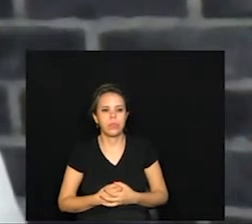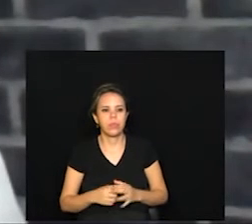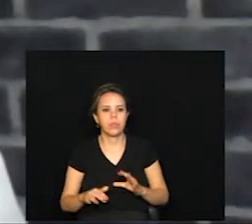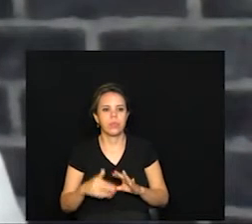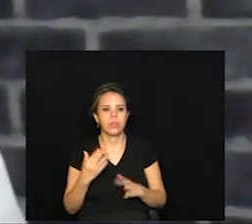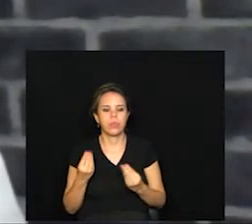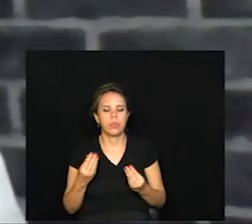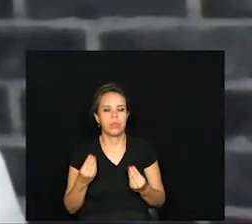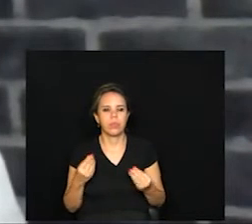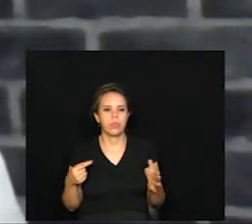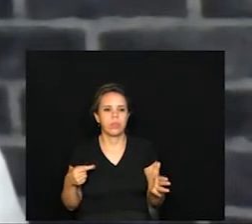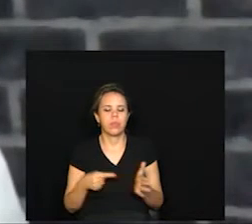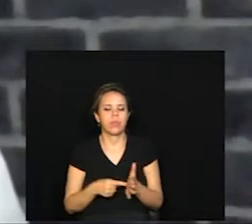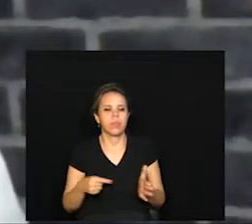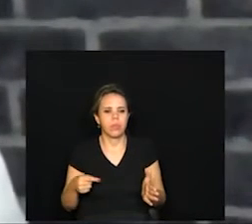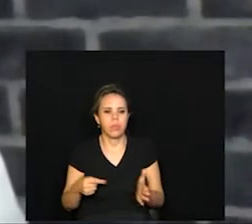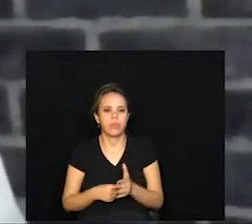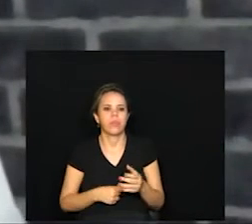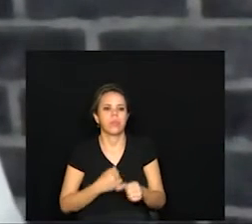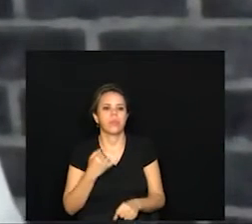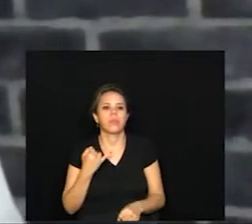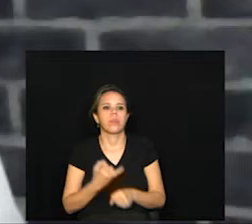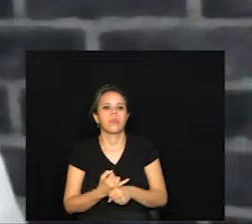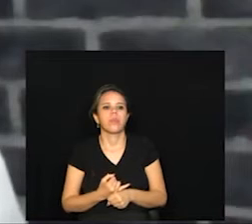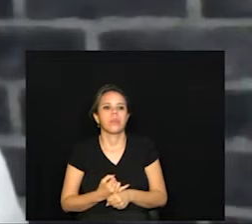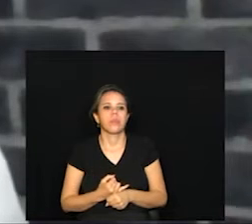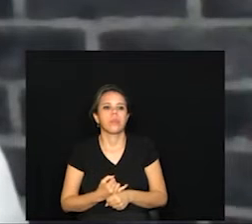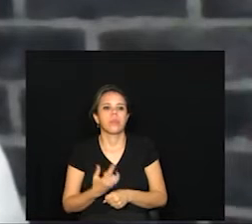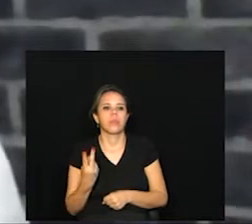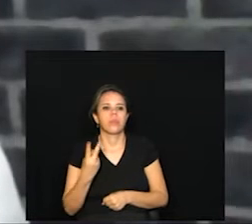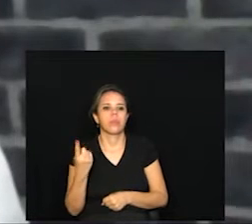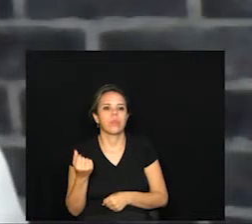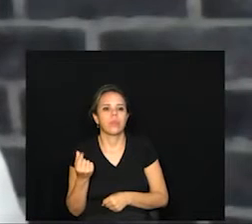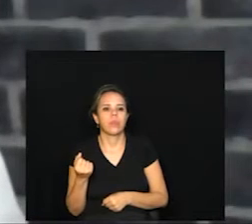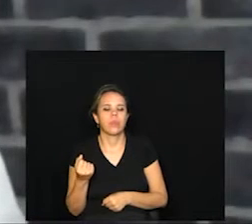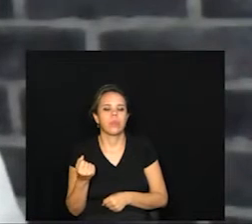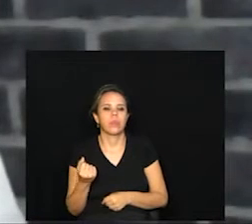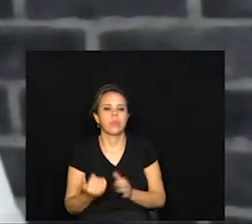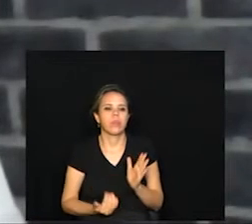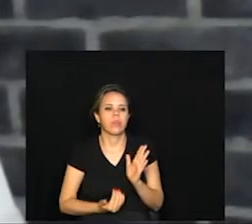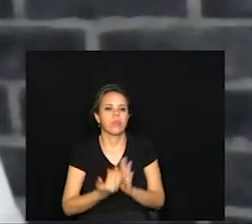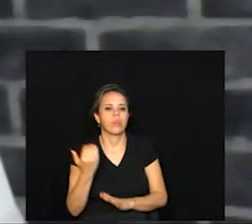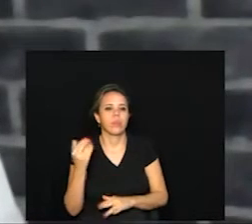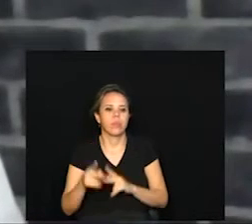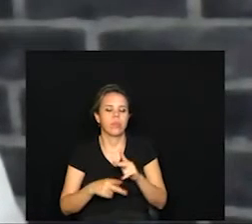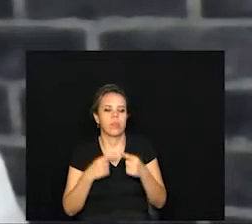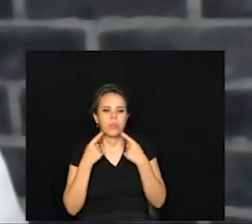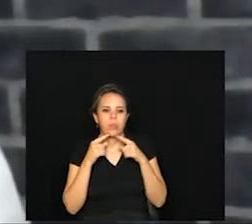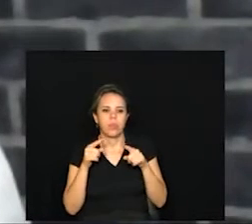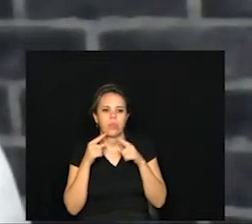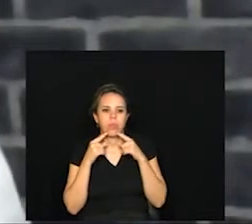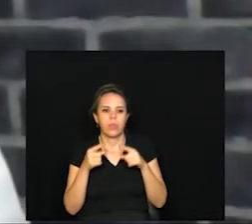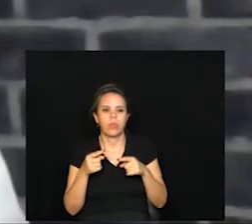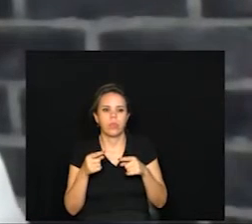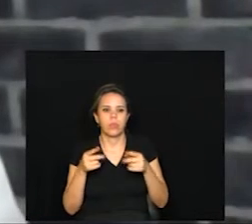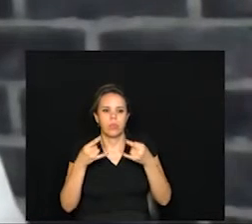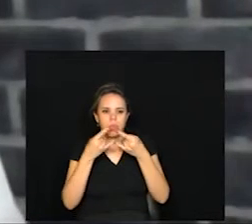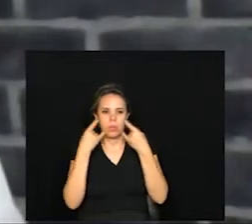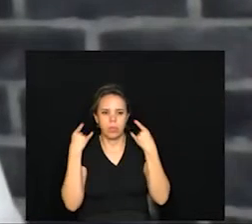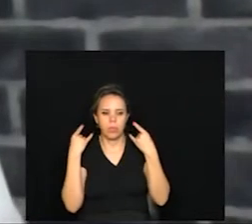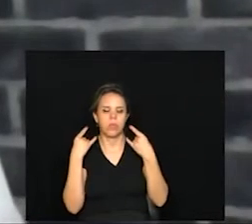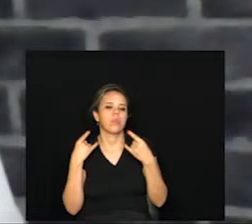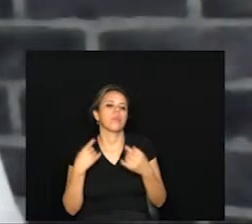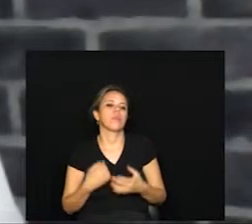recebeu muitas denúncias pela internet sobre os preços abusivos, né? Consumidores que reclamavam das máscaras de